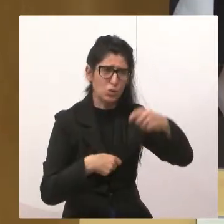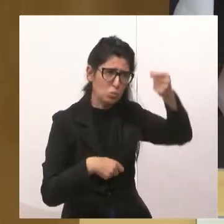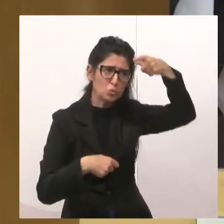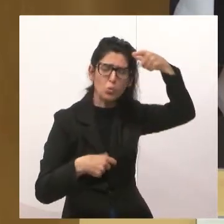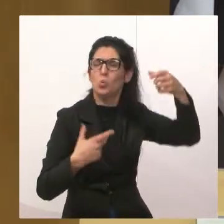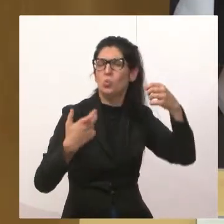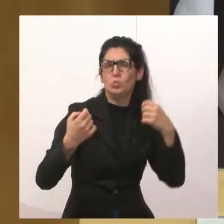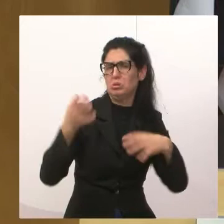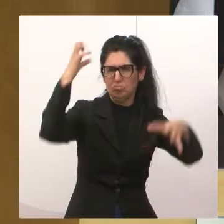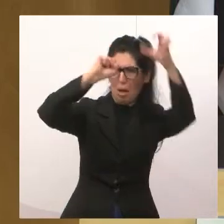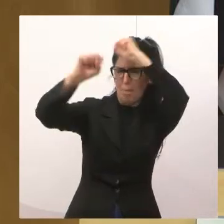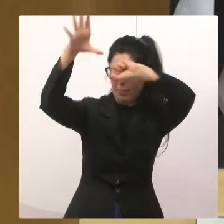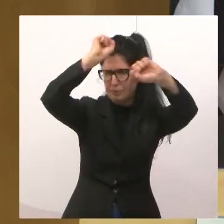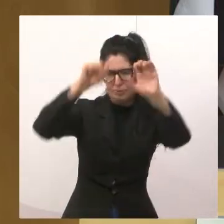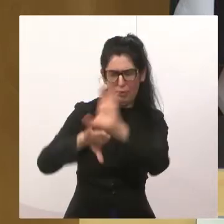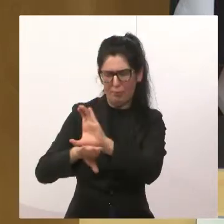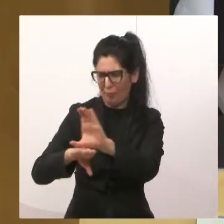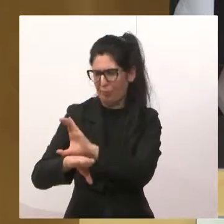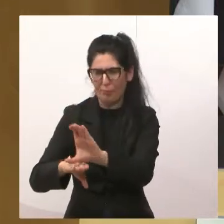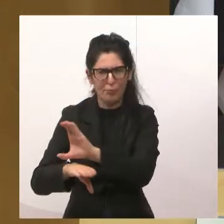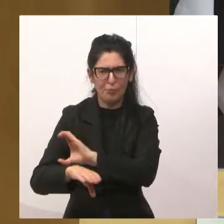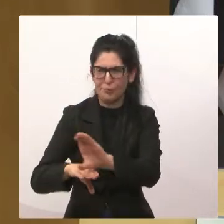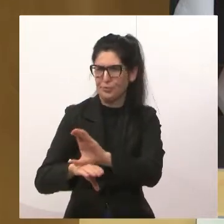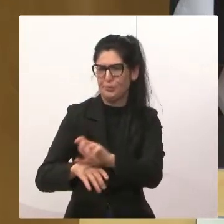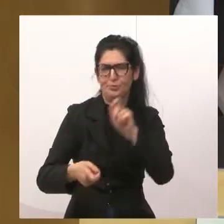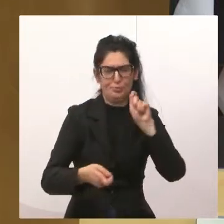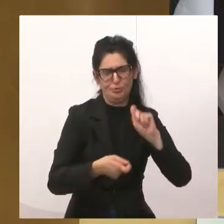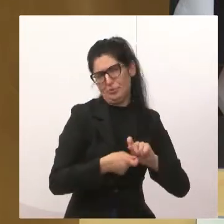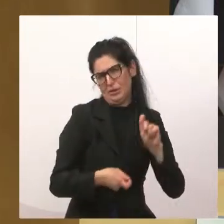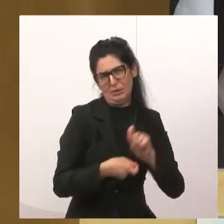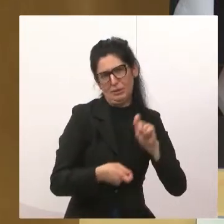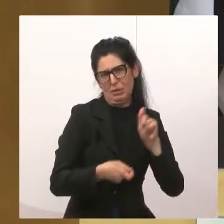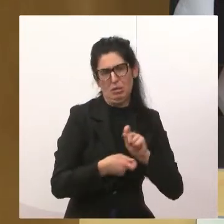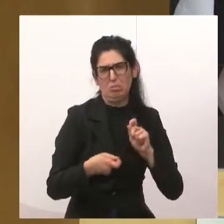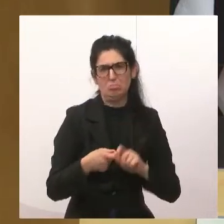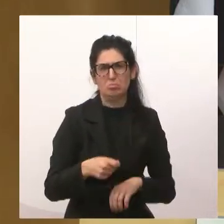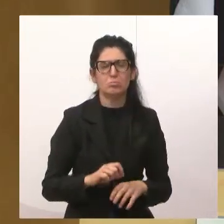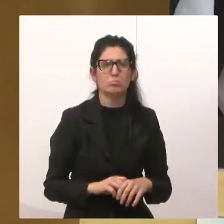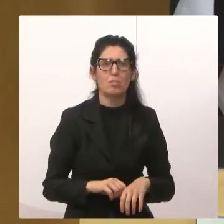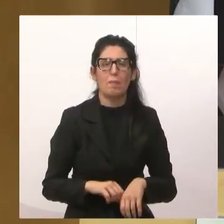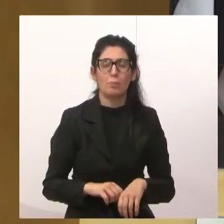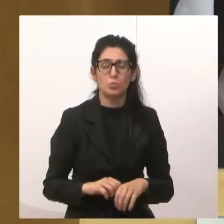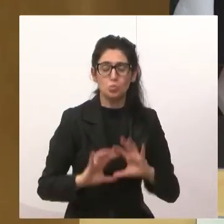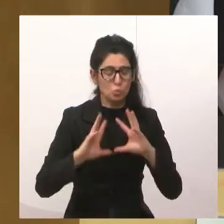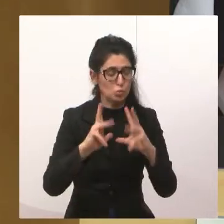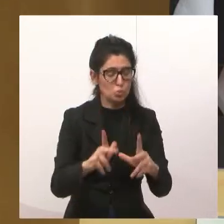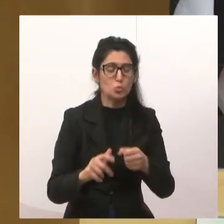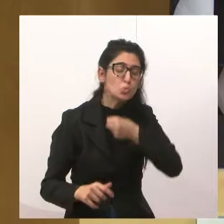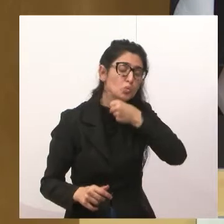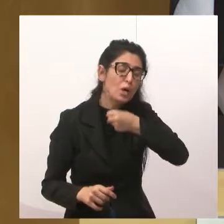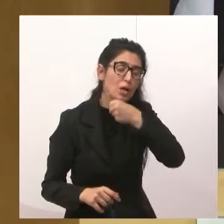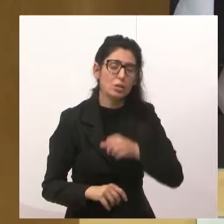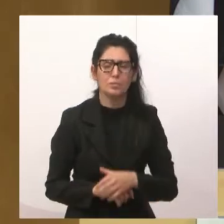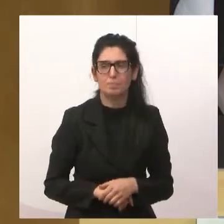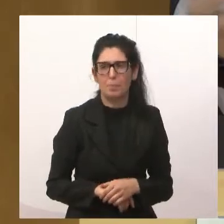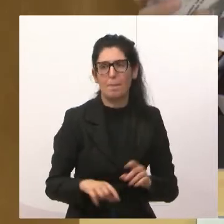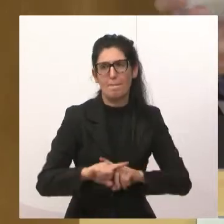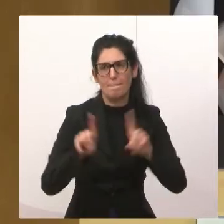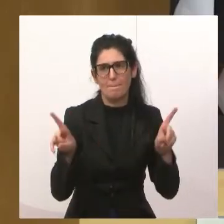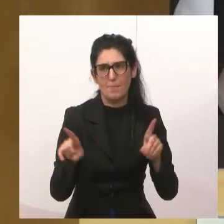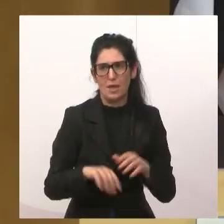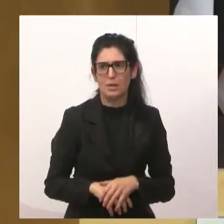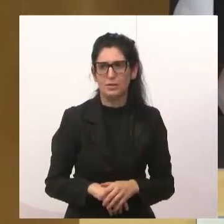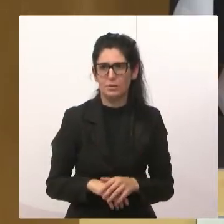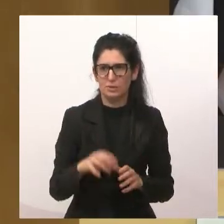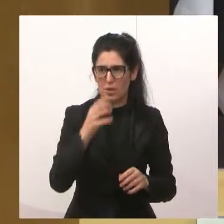área de educação. Tem uma série de atividades que nós podemos envolver o idoso, mas infelizmente, né, é muito